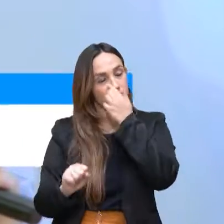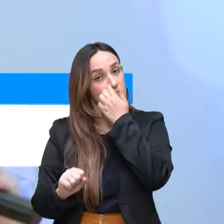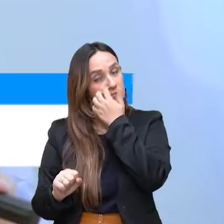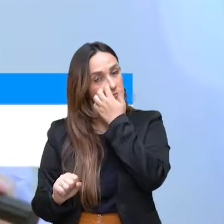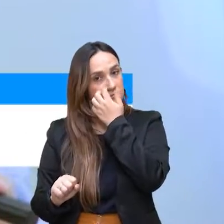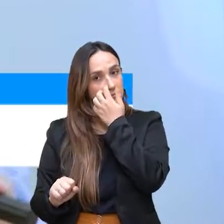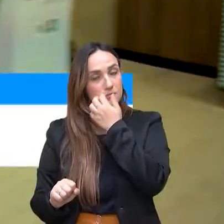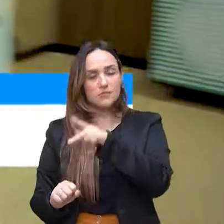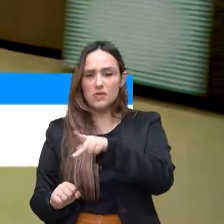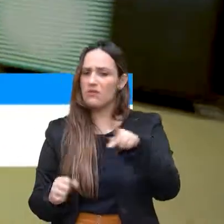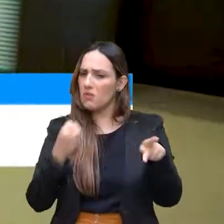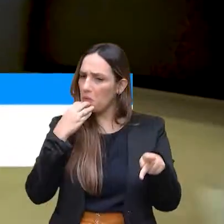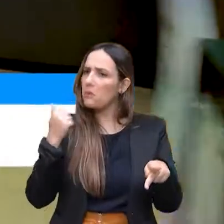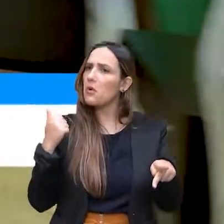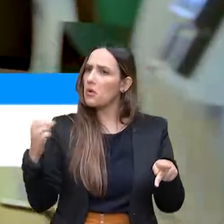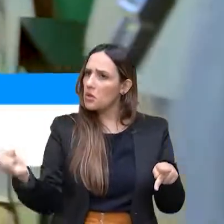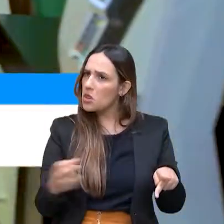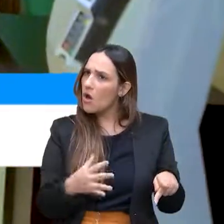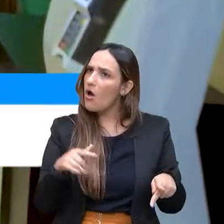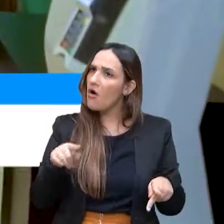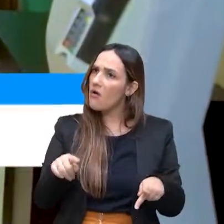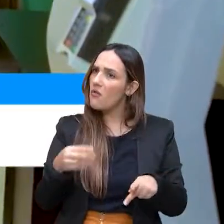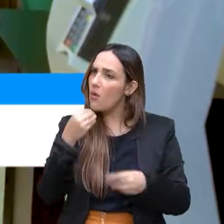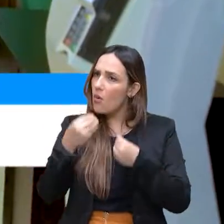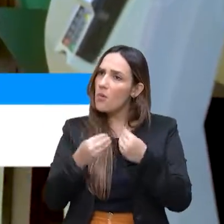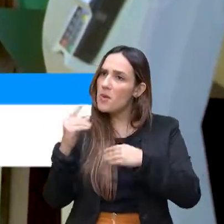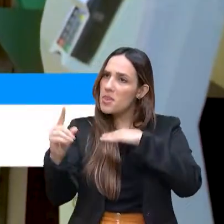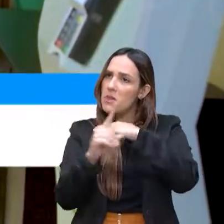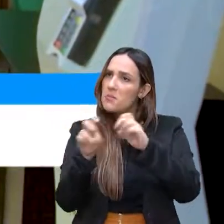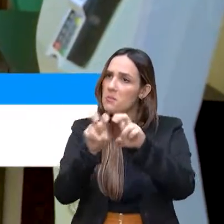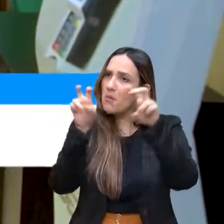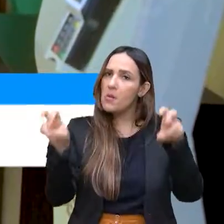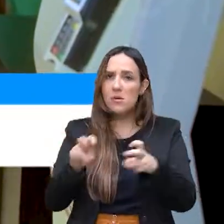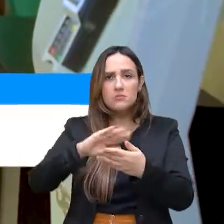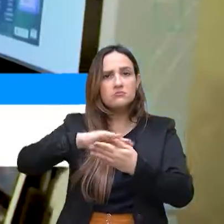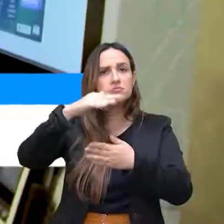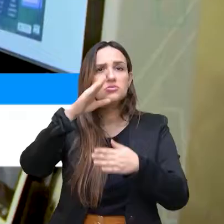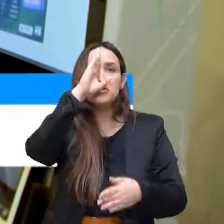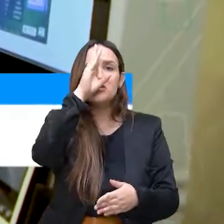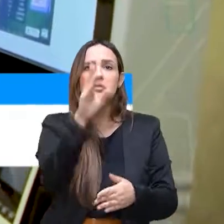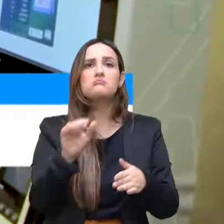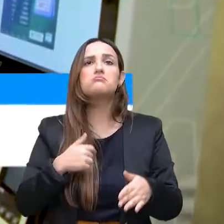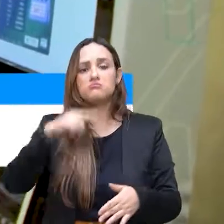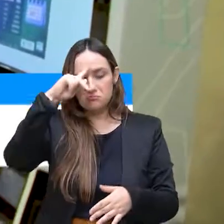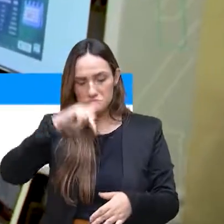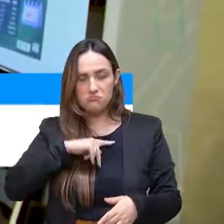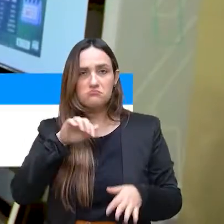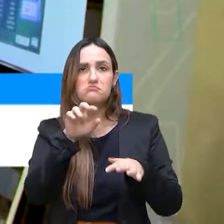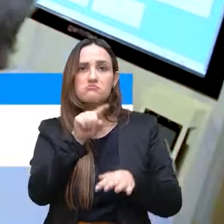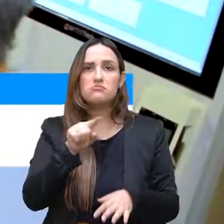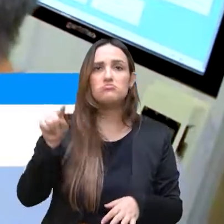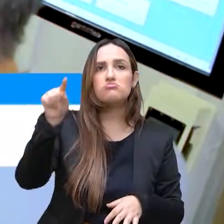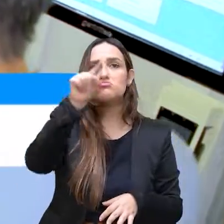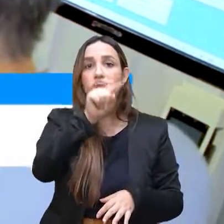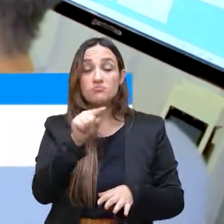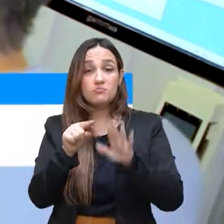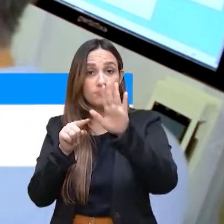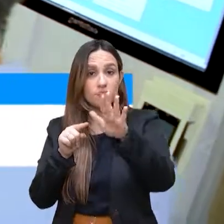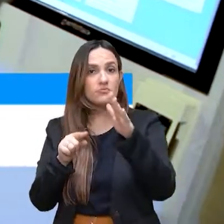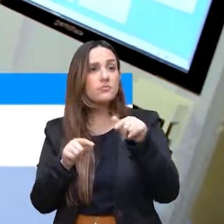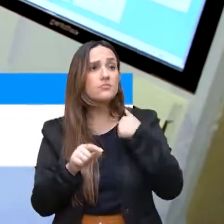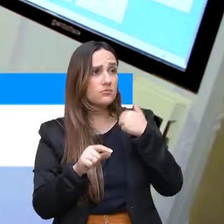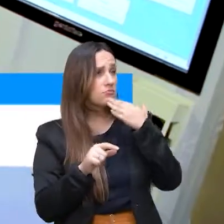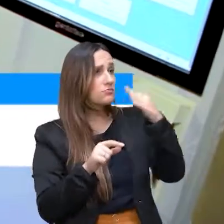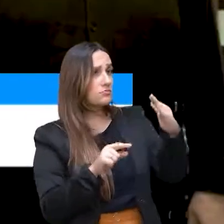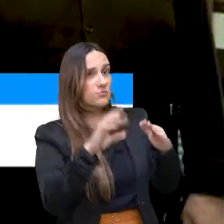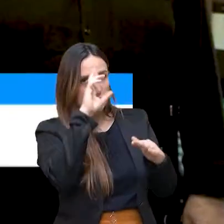a inovação do Estado e desejou a ampliação dos serviços de forma digitalizada. Paulo Correia ainda solicitou aos dirigentes do órgão